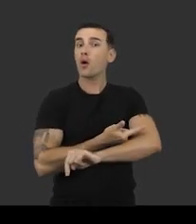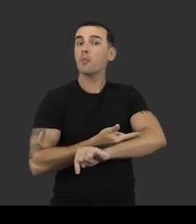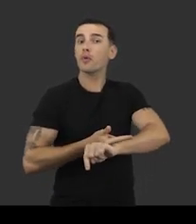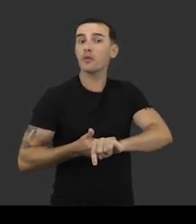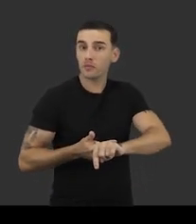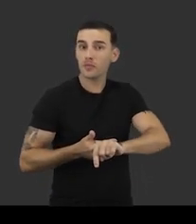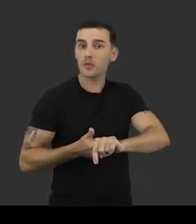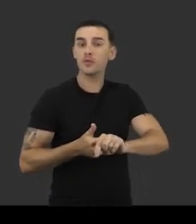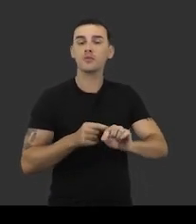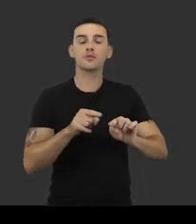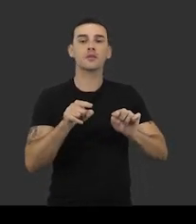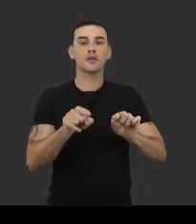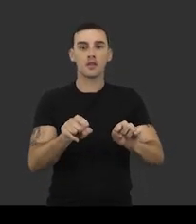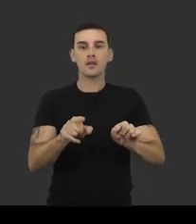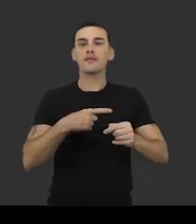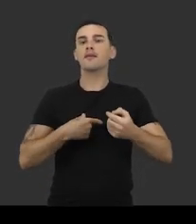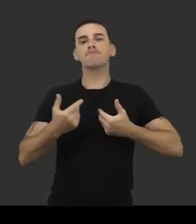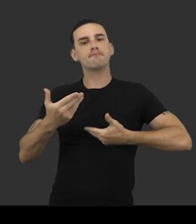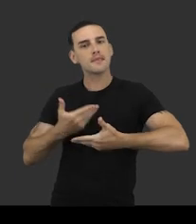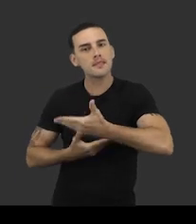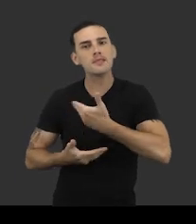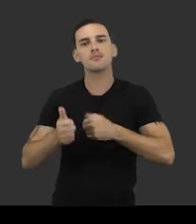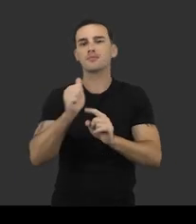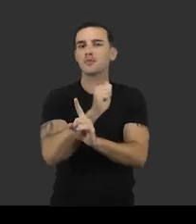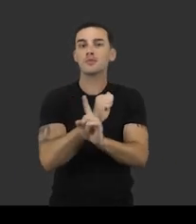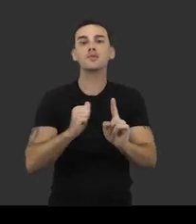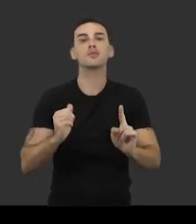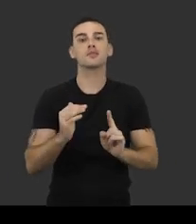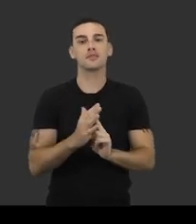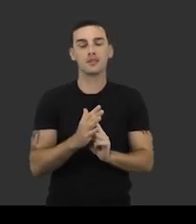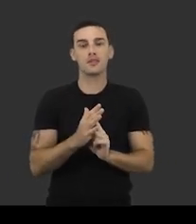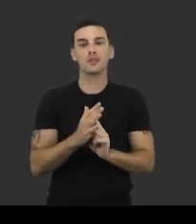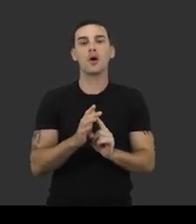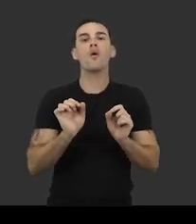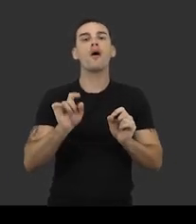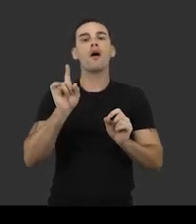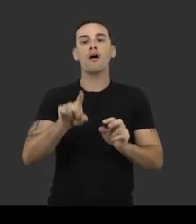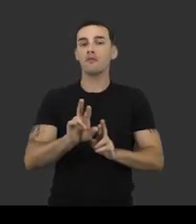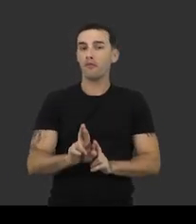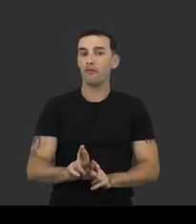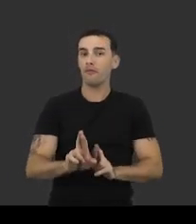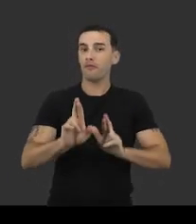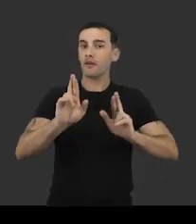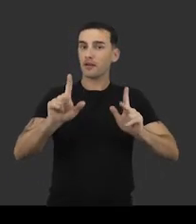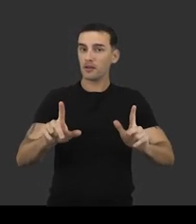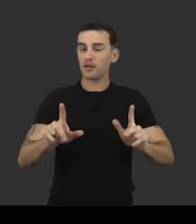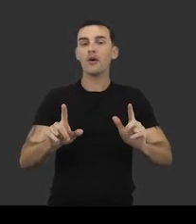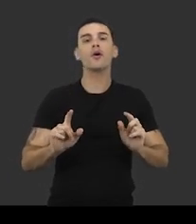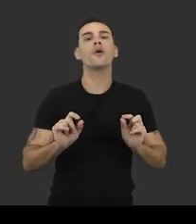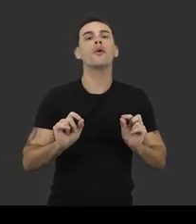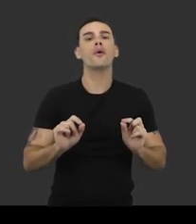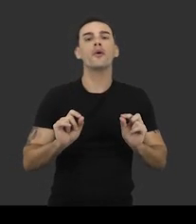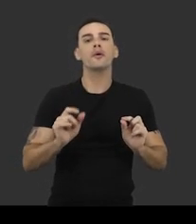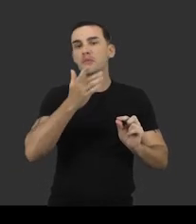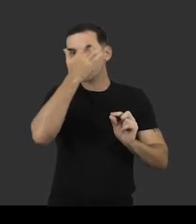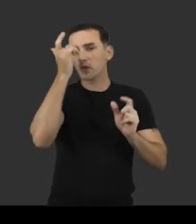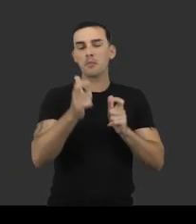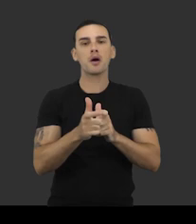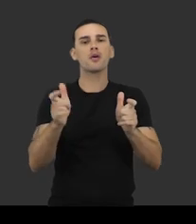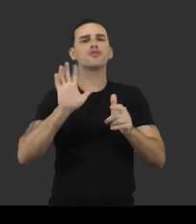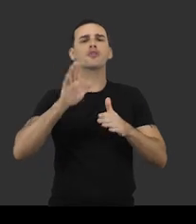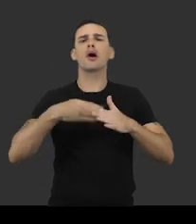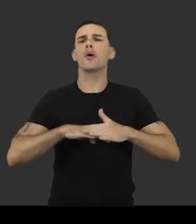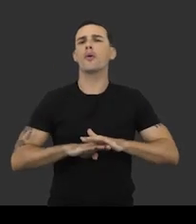comportamentos em interações sociais que elas são diferentes daquilo em que a maioria das pessoas